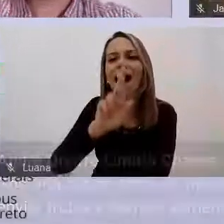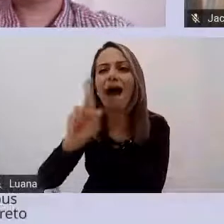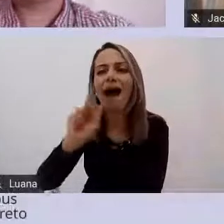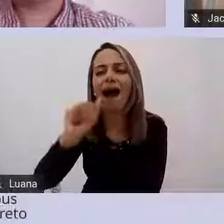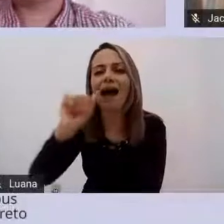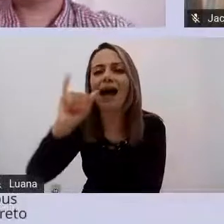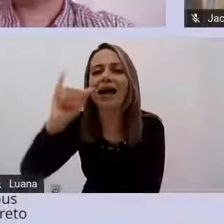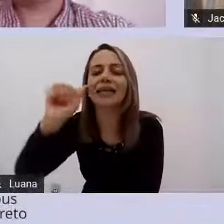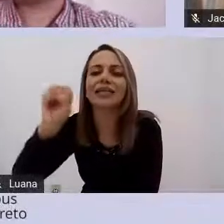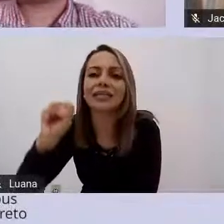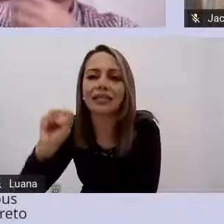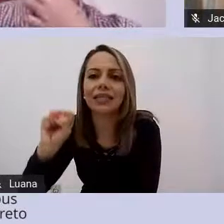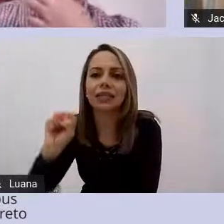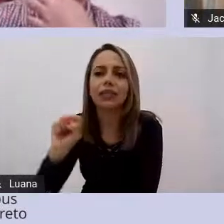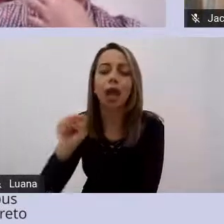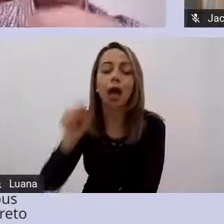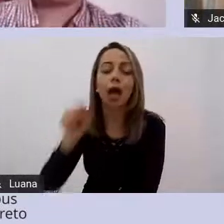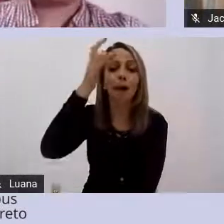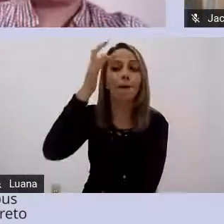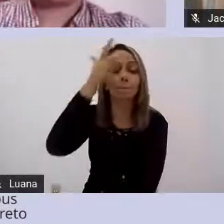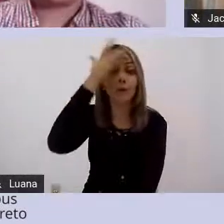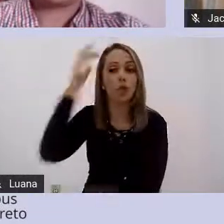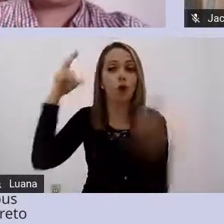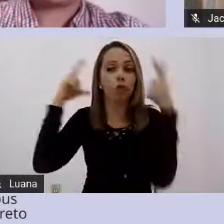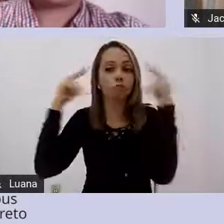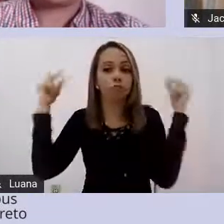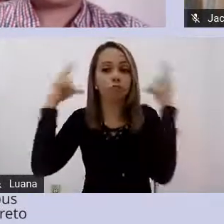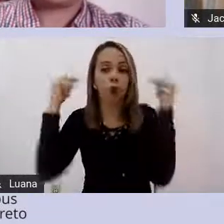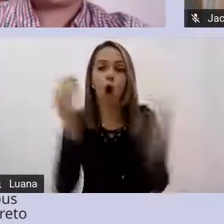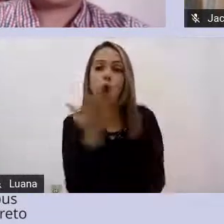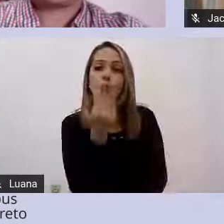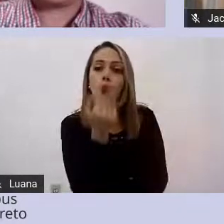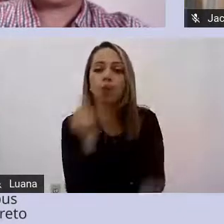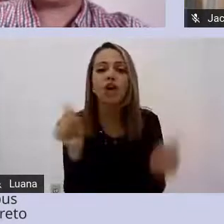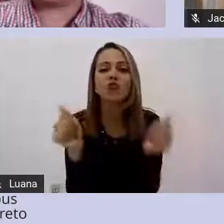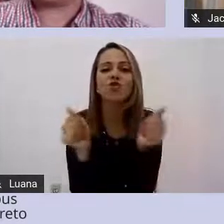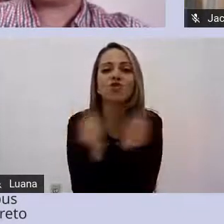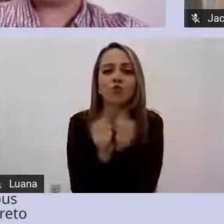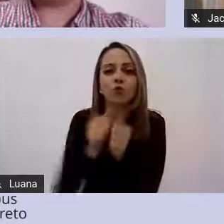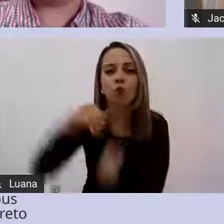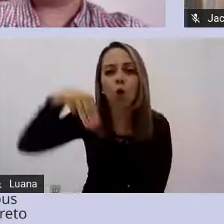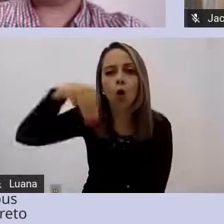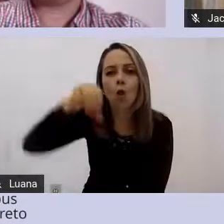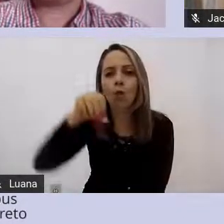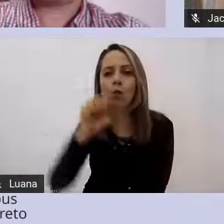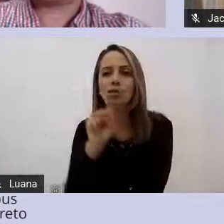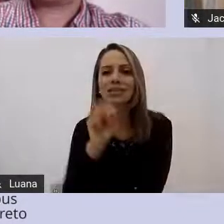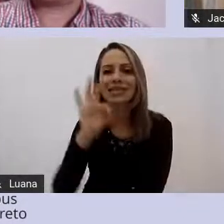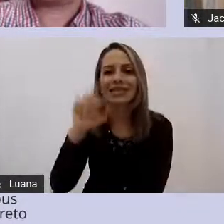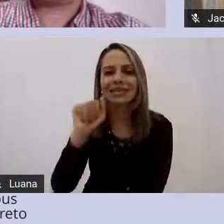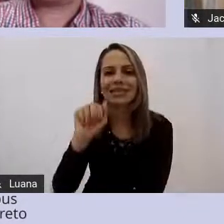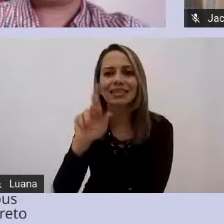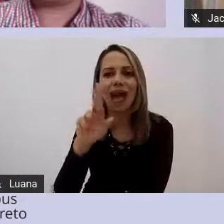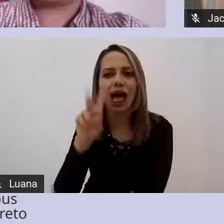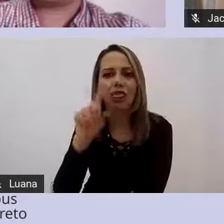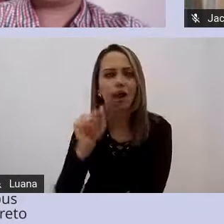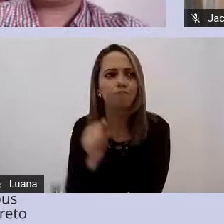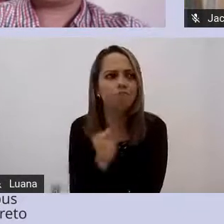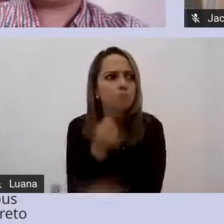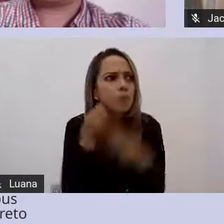saborosas para os holandeses, desde que eles comessem com mostarda. Então, existem essas adaptações que na história começam a